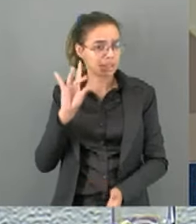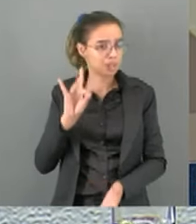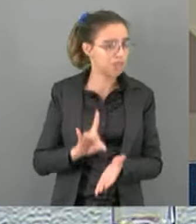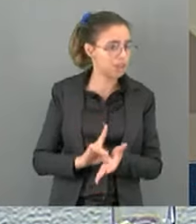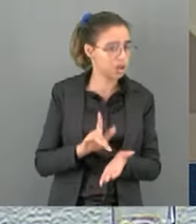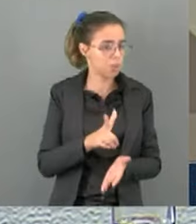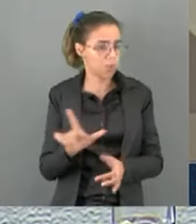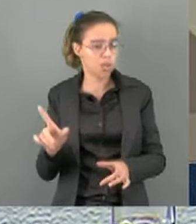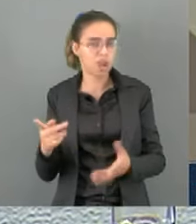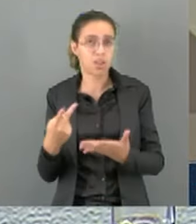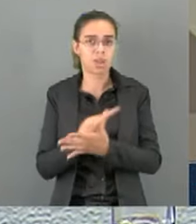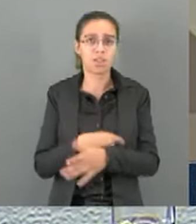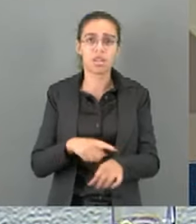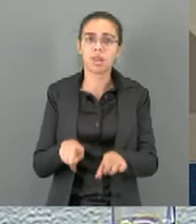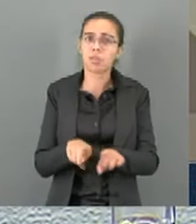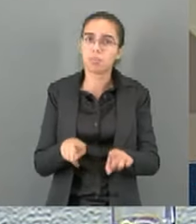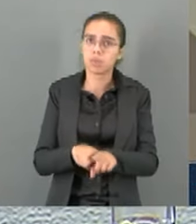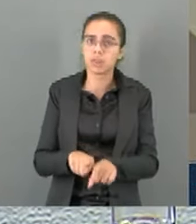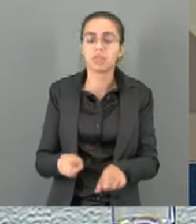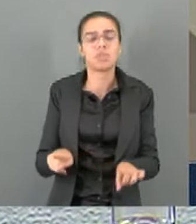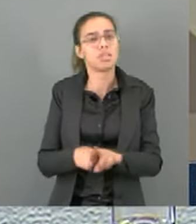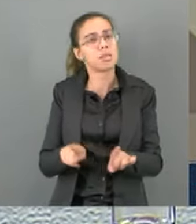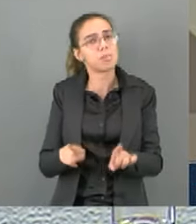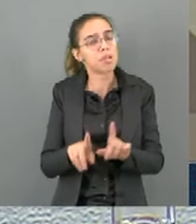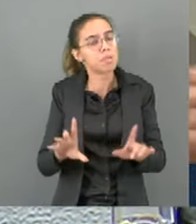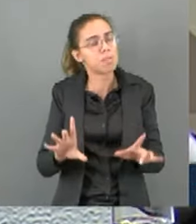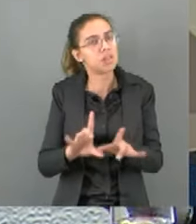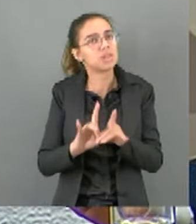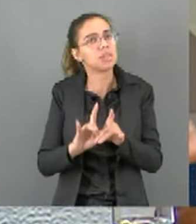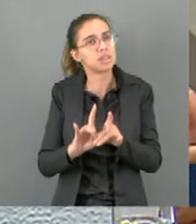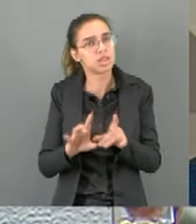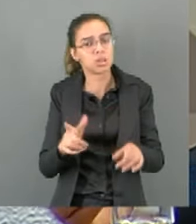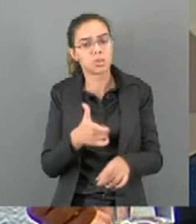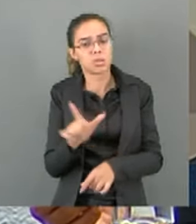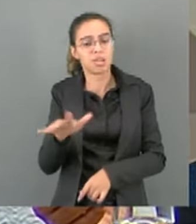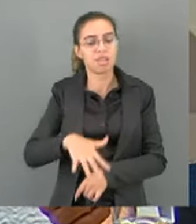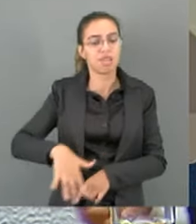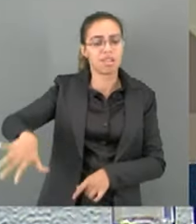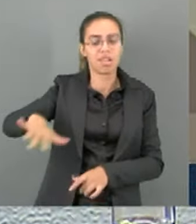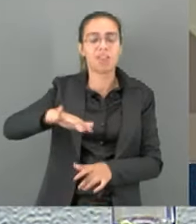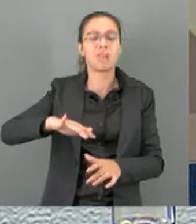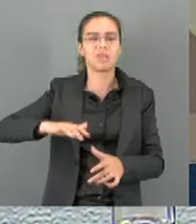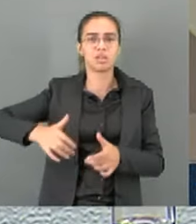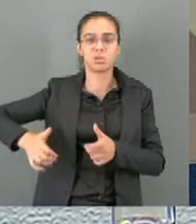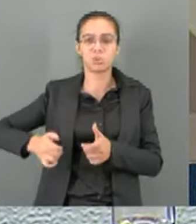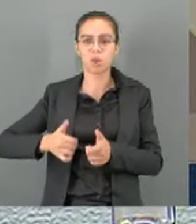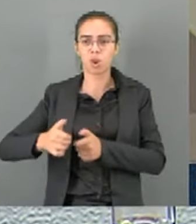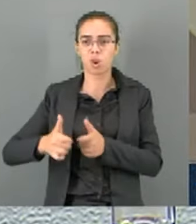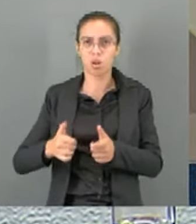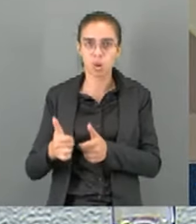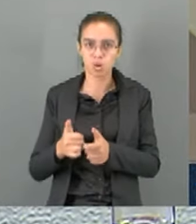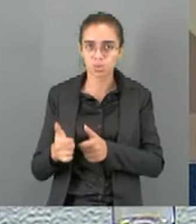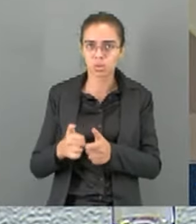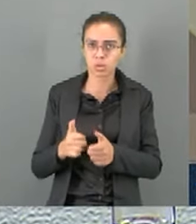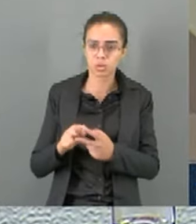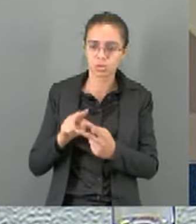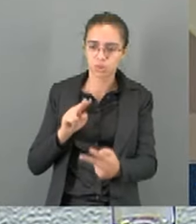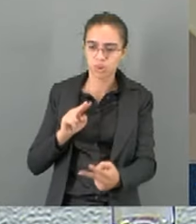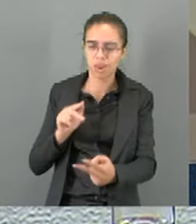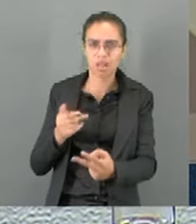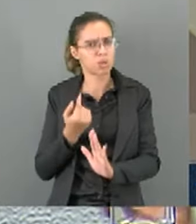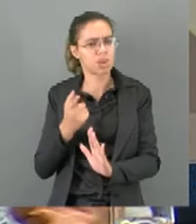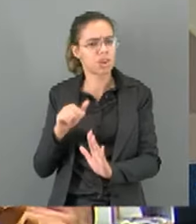né? Com relação à parceria, já num outro viés de jogos online, né, que aí é uma temática, me parece que a pergunta